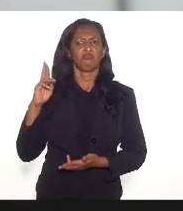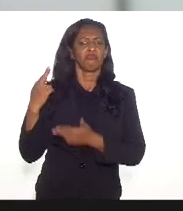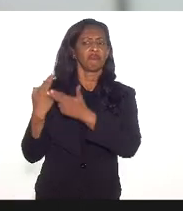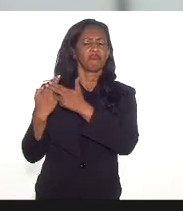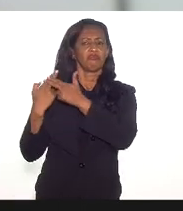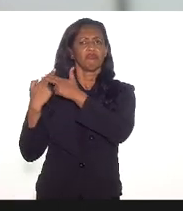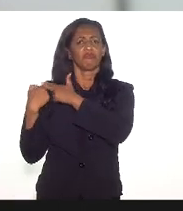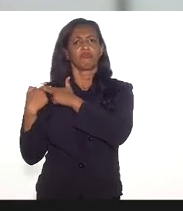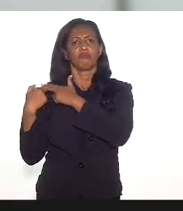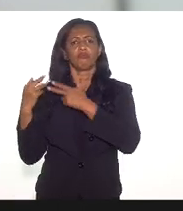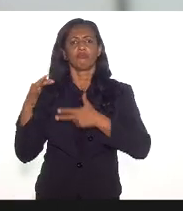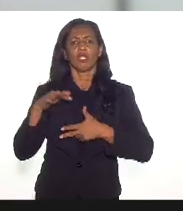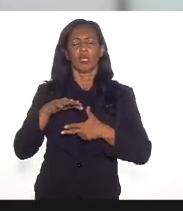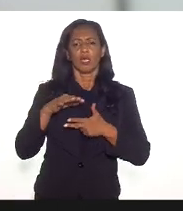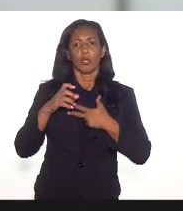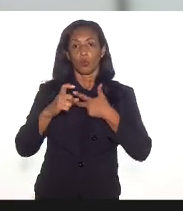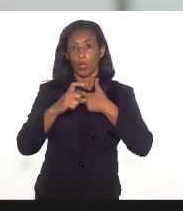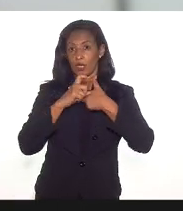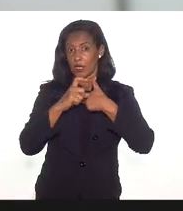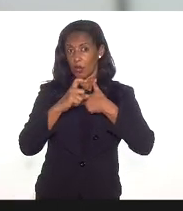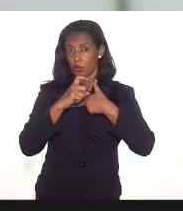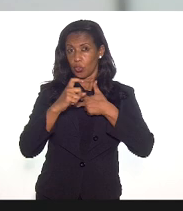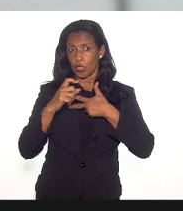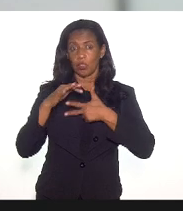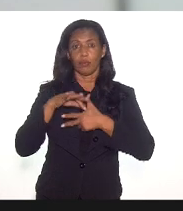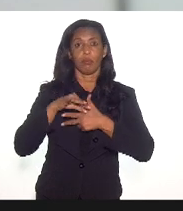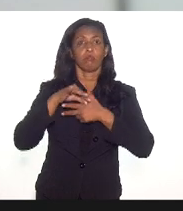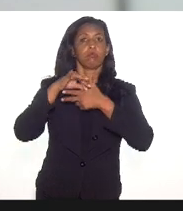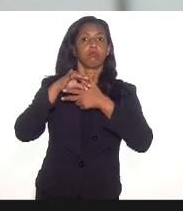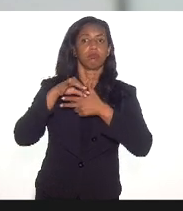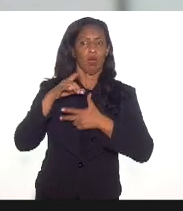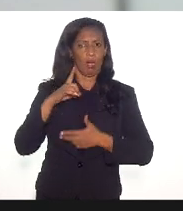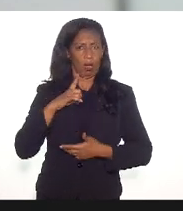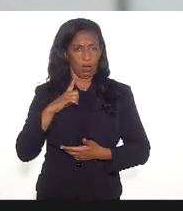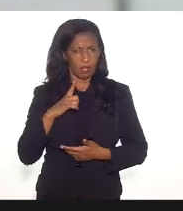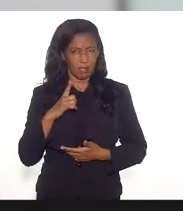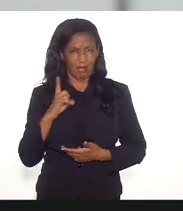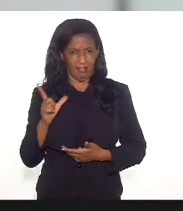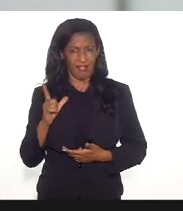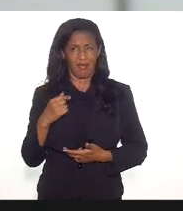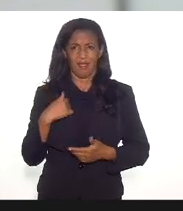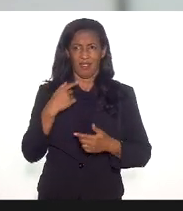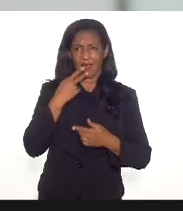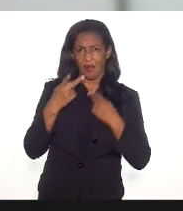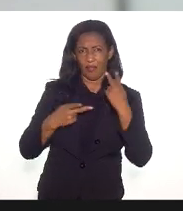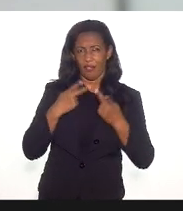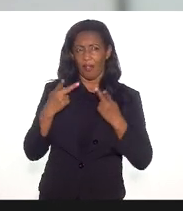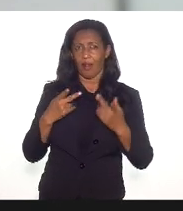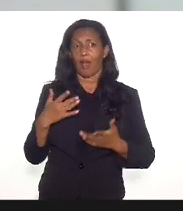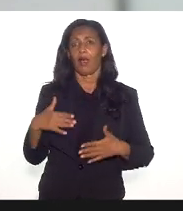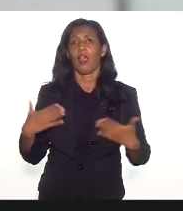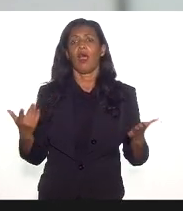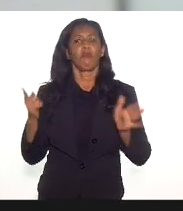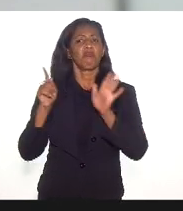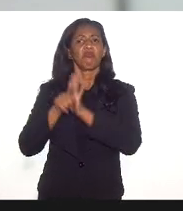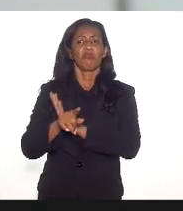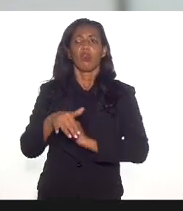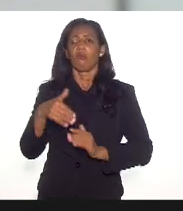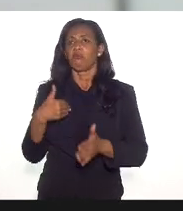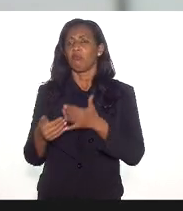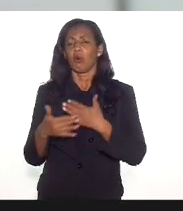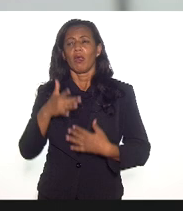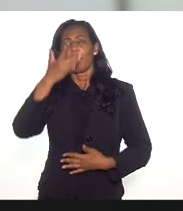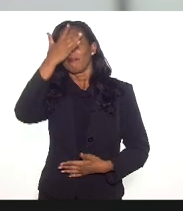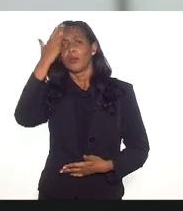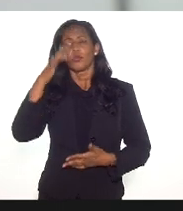que queira usar a palavra, porque eu vou alternar 2-2-2-2. Alguém do Executivo que queira